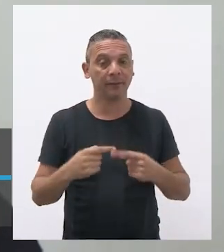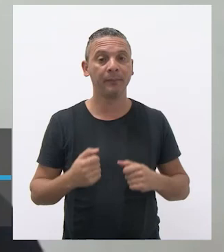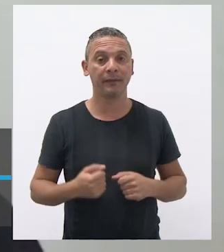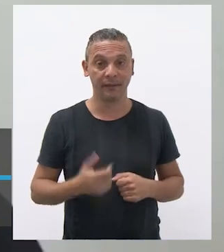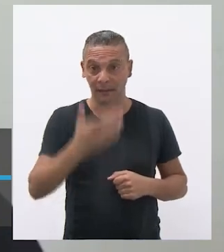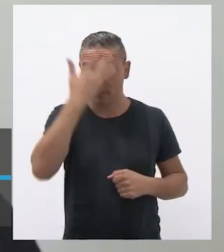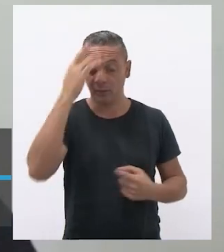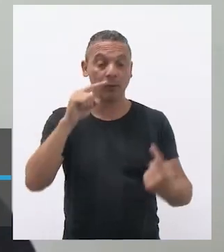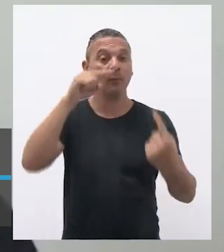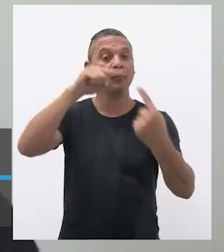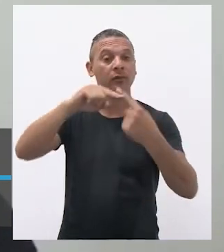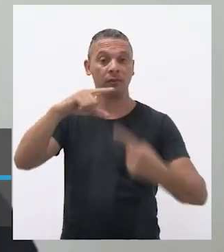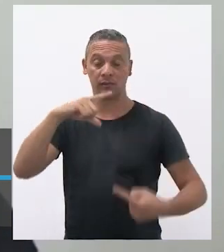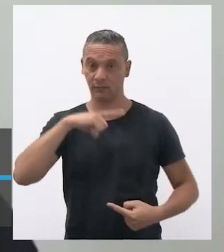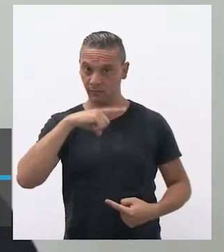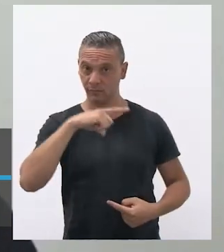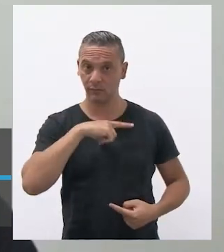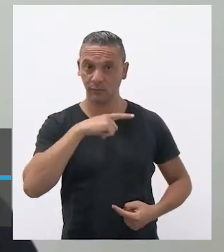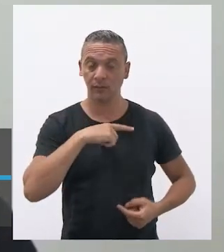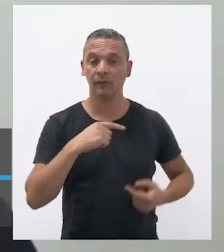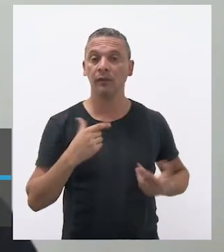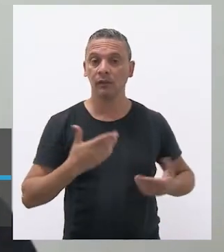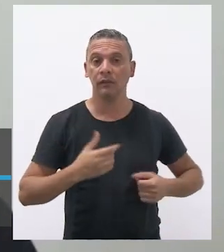deixa marcas visíveis, né?